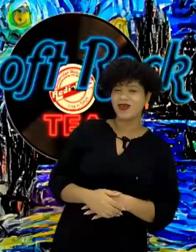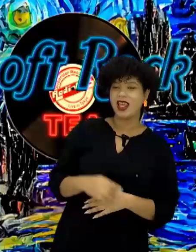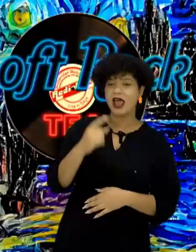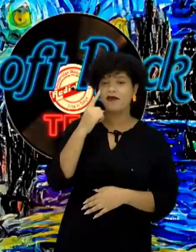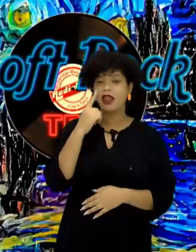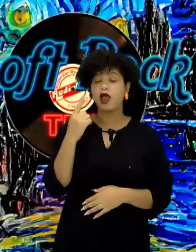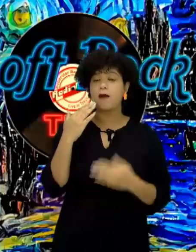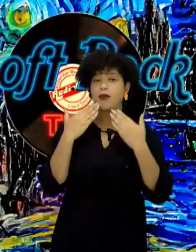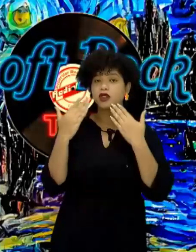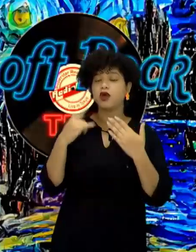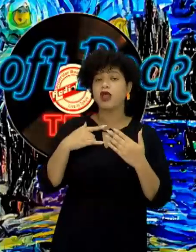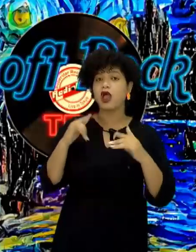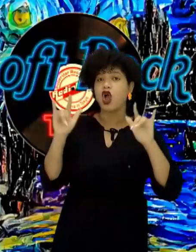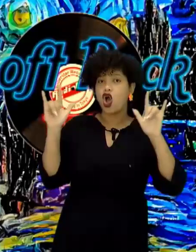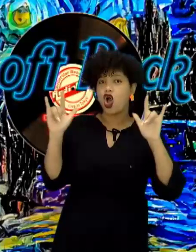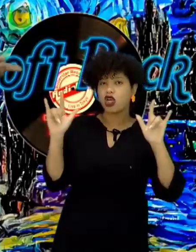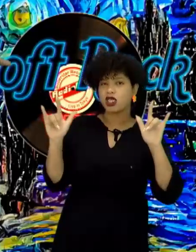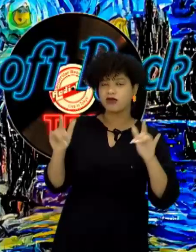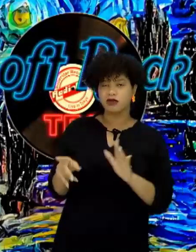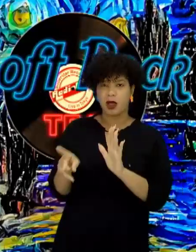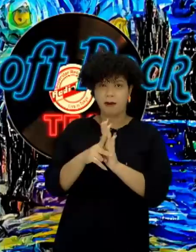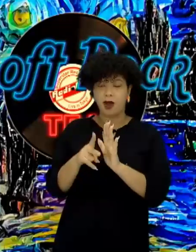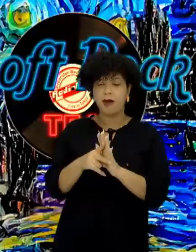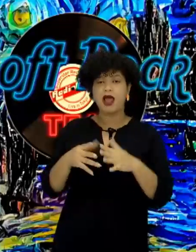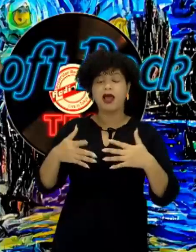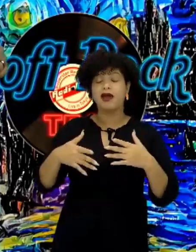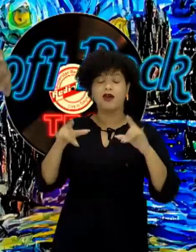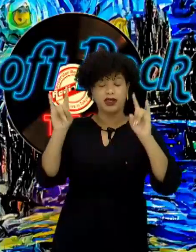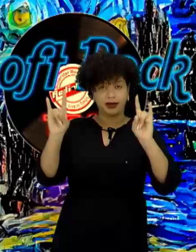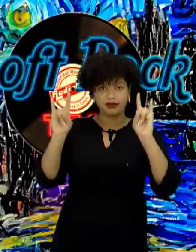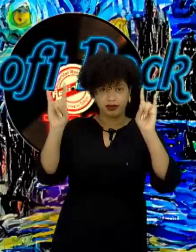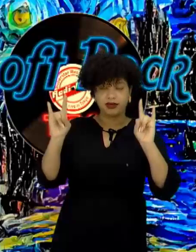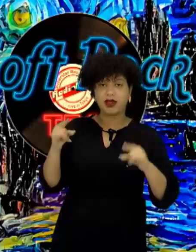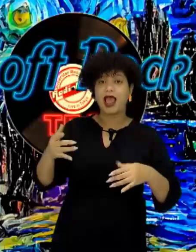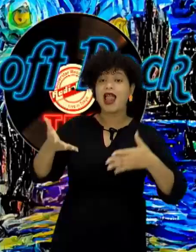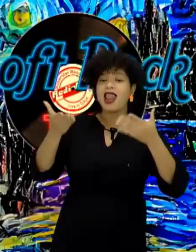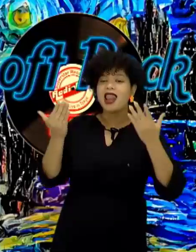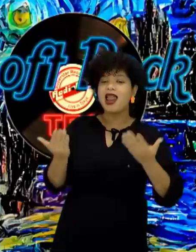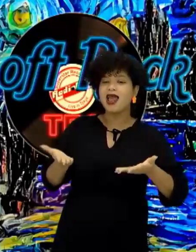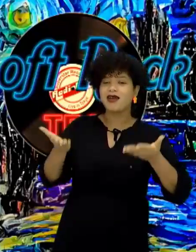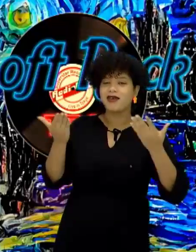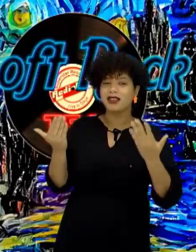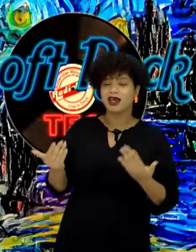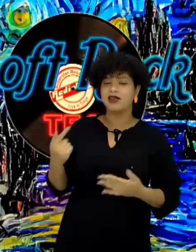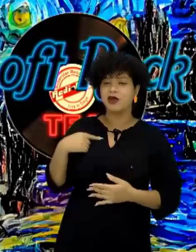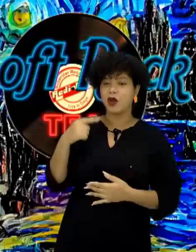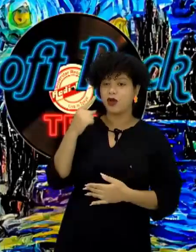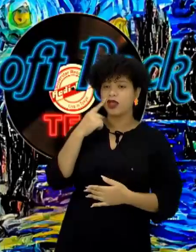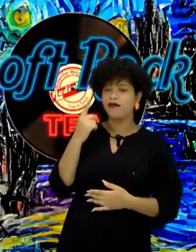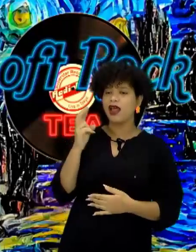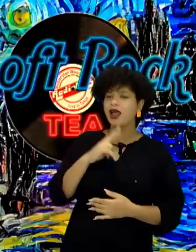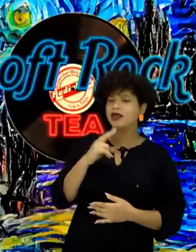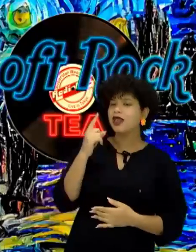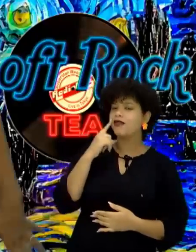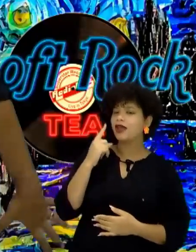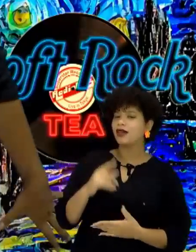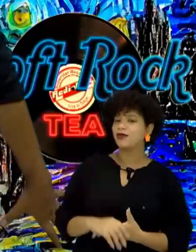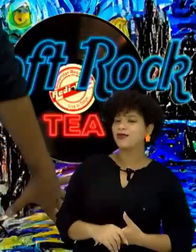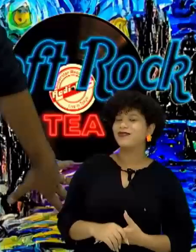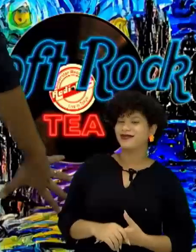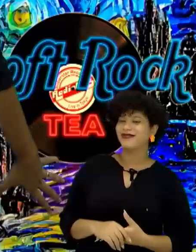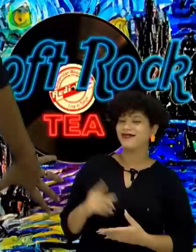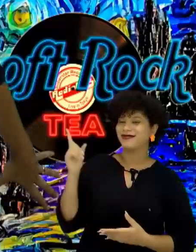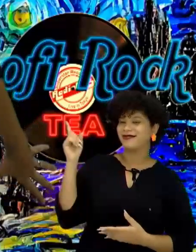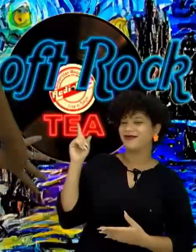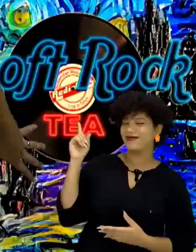o rock mais leve. E embaixo, tea, né? Que é o chá. Então vocês fazem as alusões com o que seria essa paródia. E ao fundo,